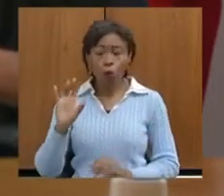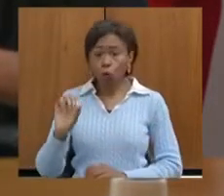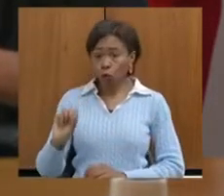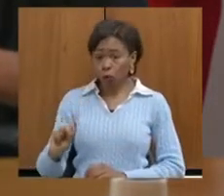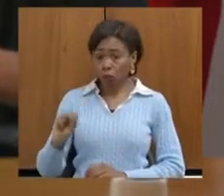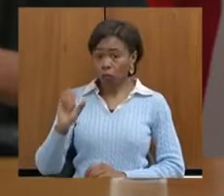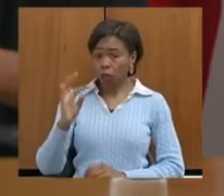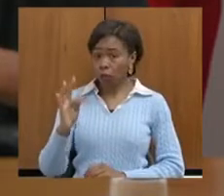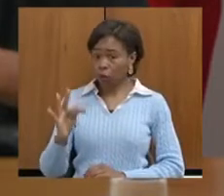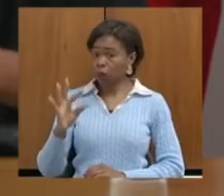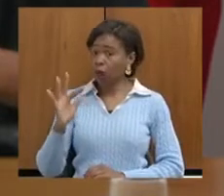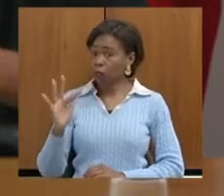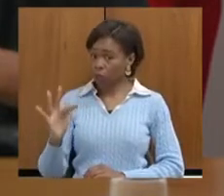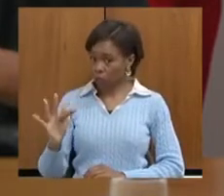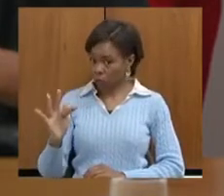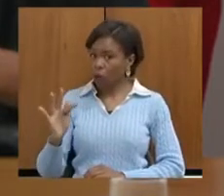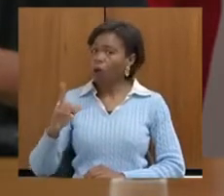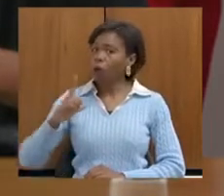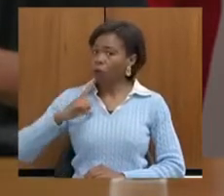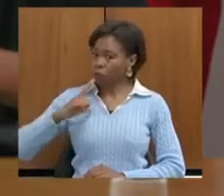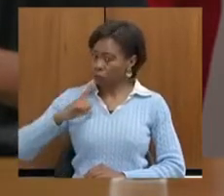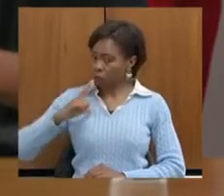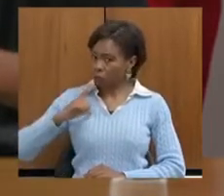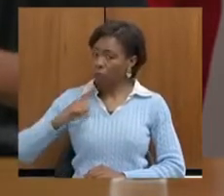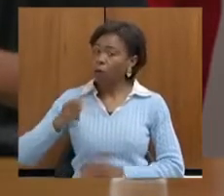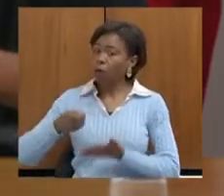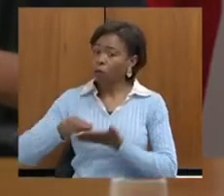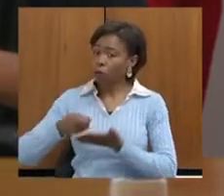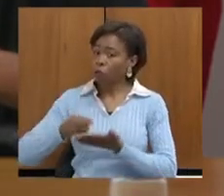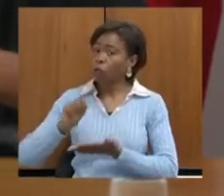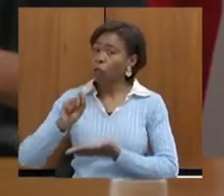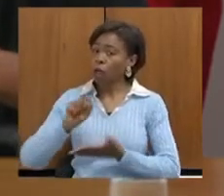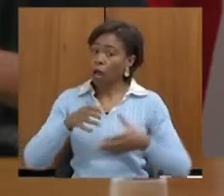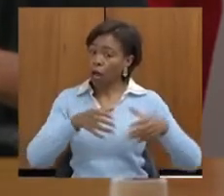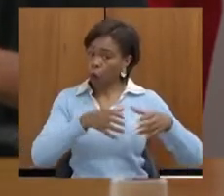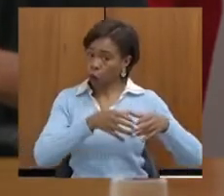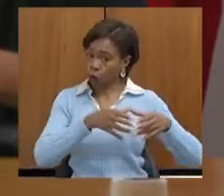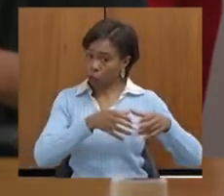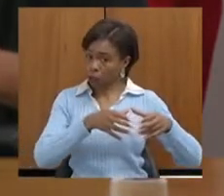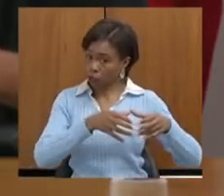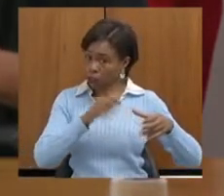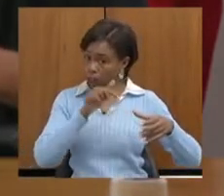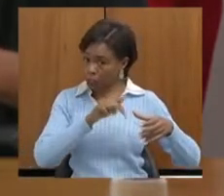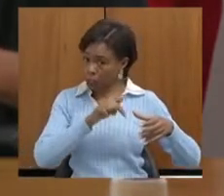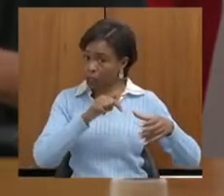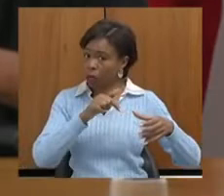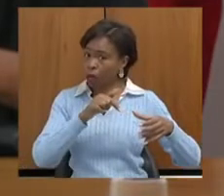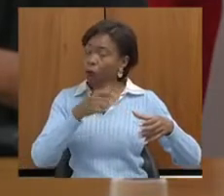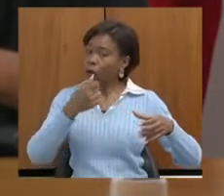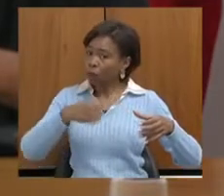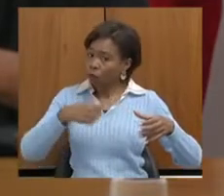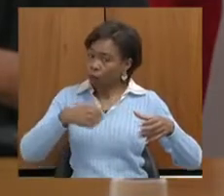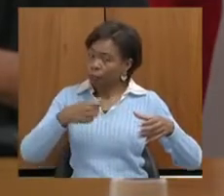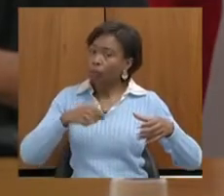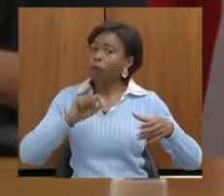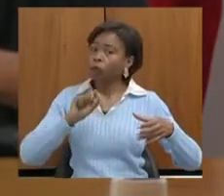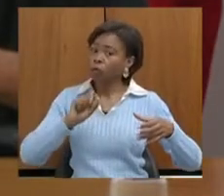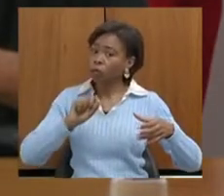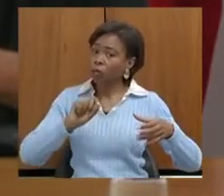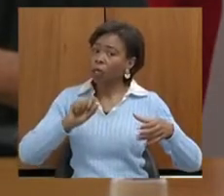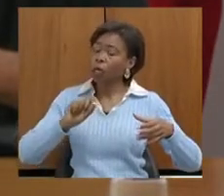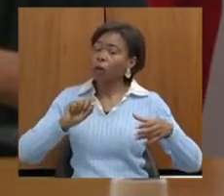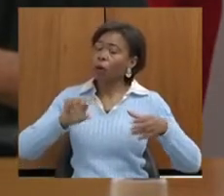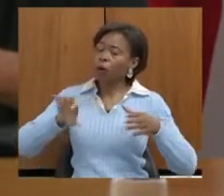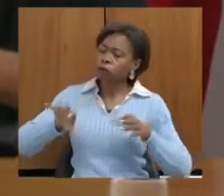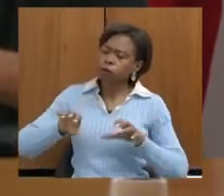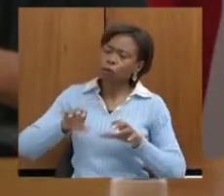e do Conselho Nacional de Justiça que a comissão externas seria assim como os atingidos ouvidos numa devolutiva de uma